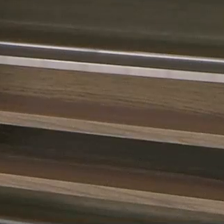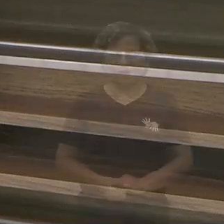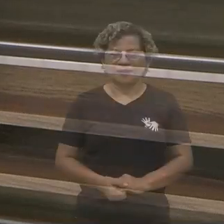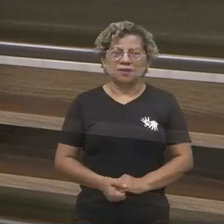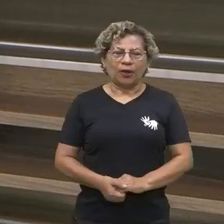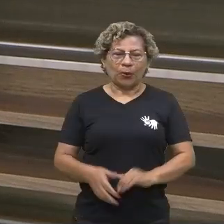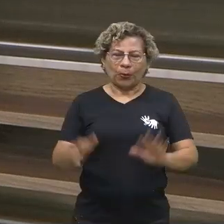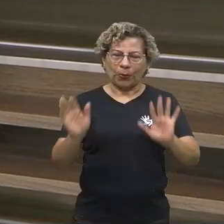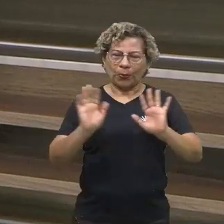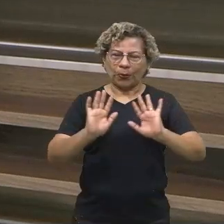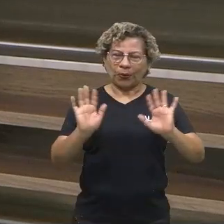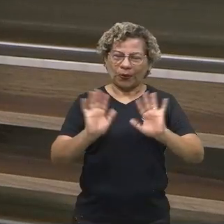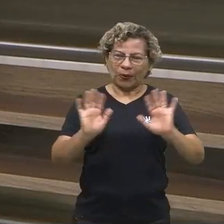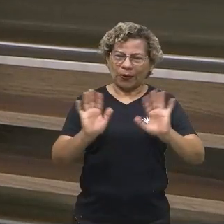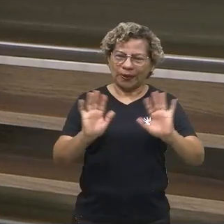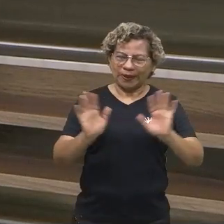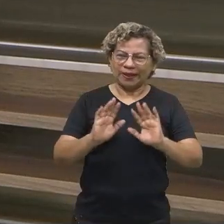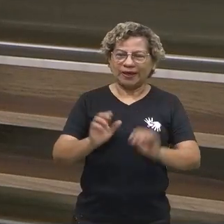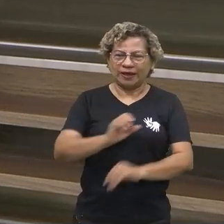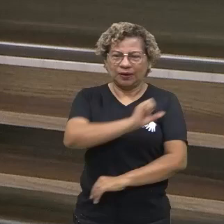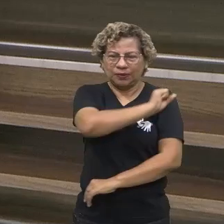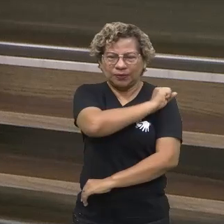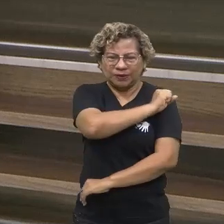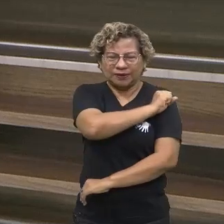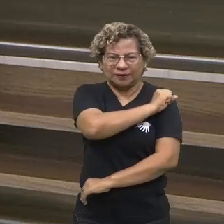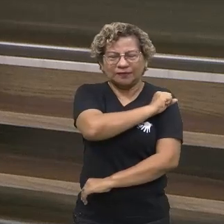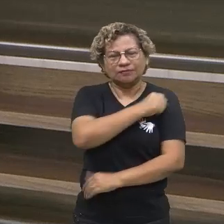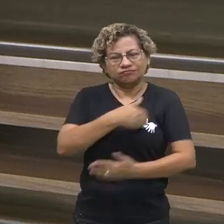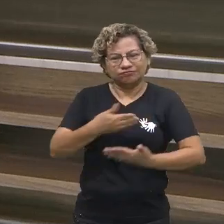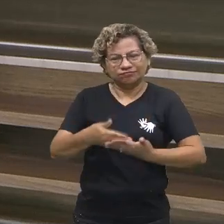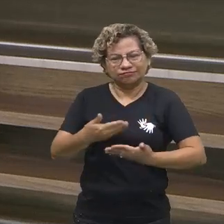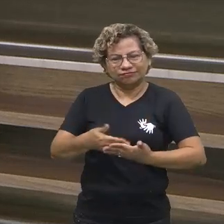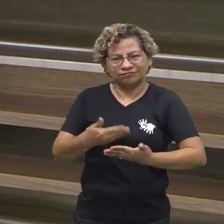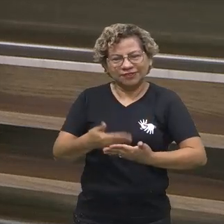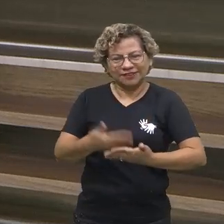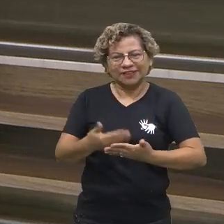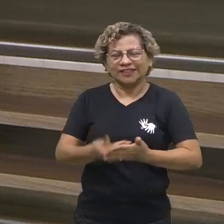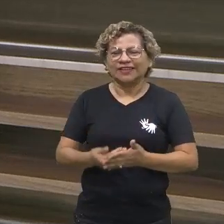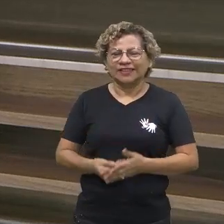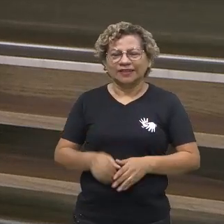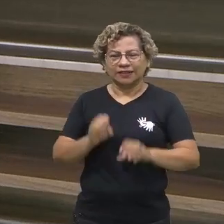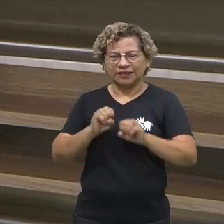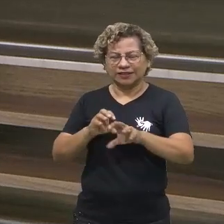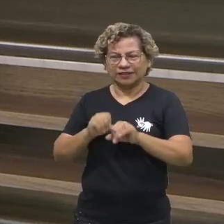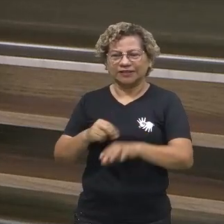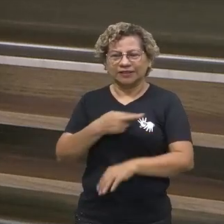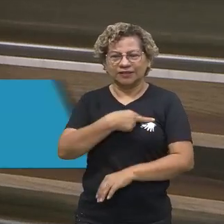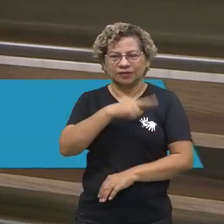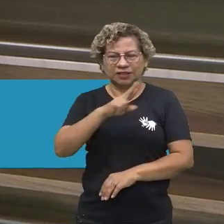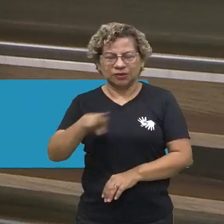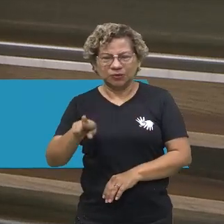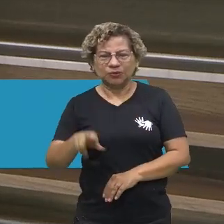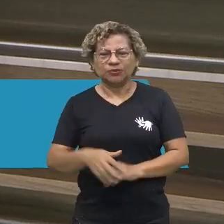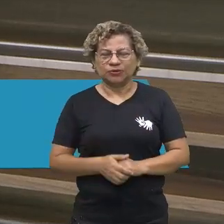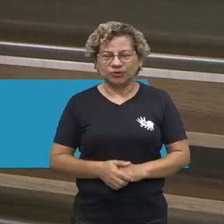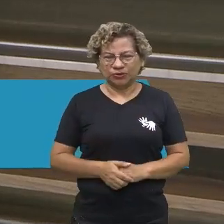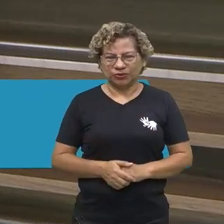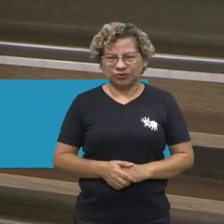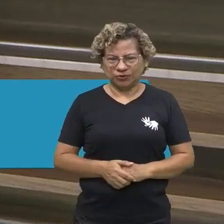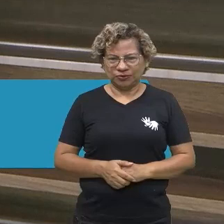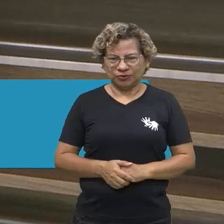Olá, pessoal, 8º ano, na área, ensino religioso novamente, com o